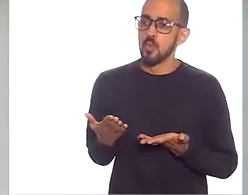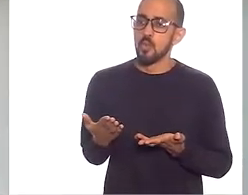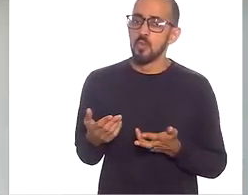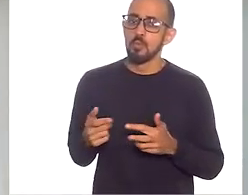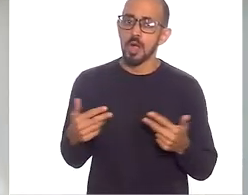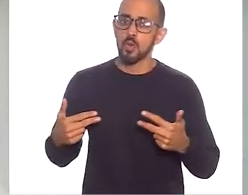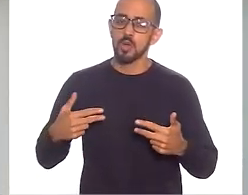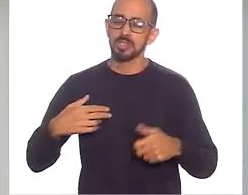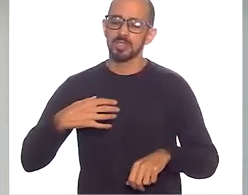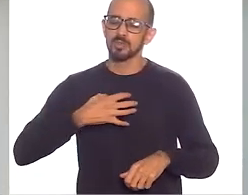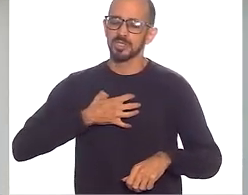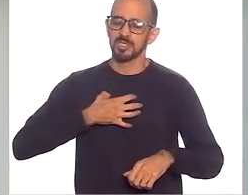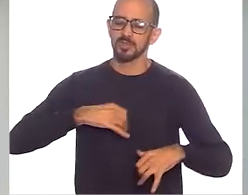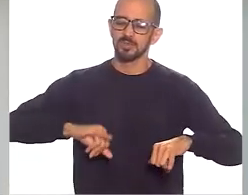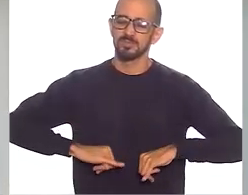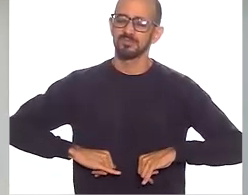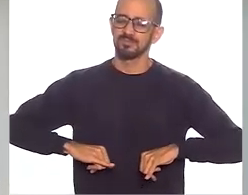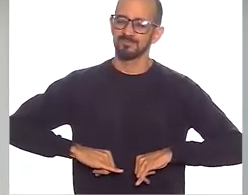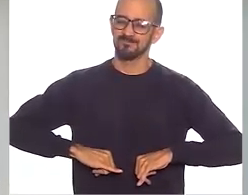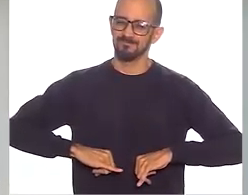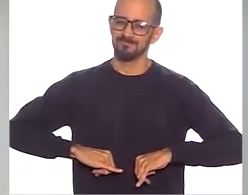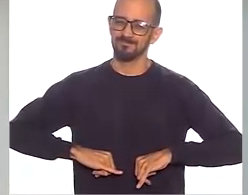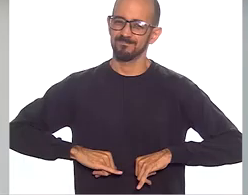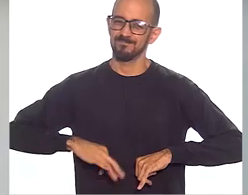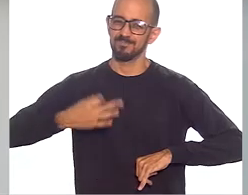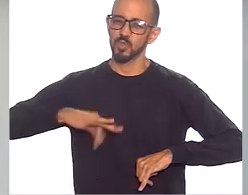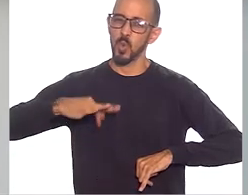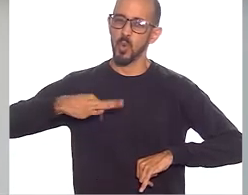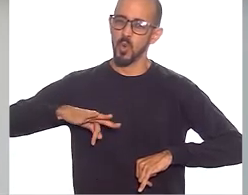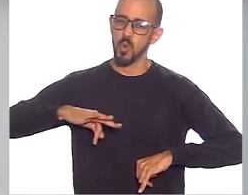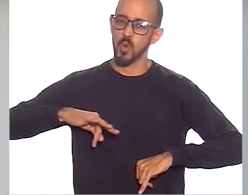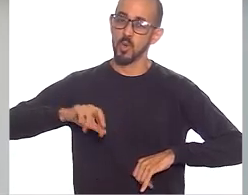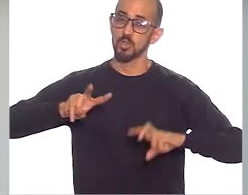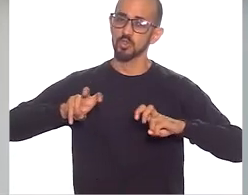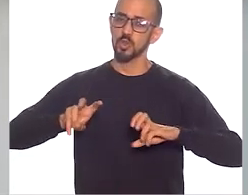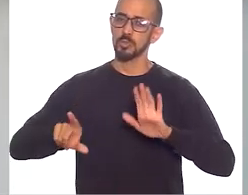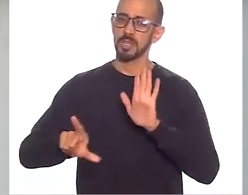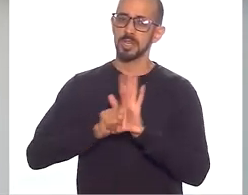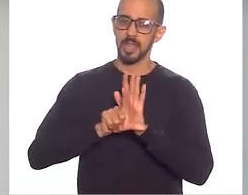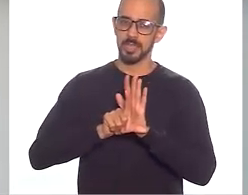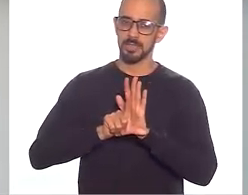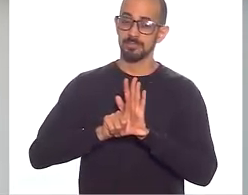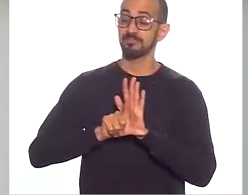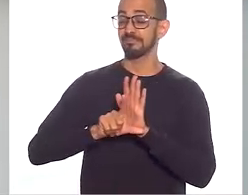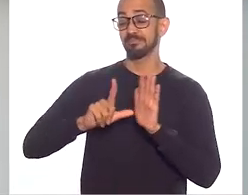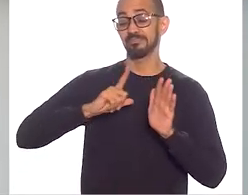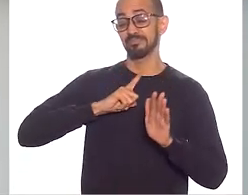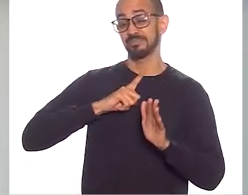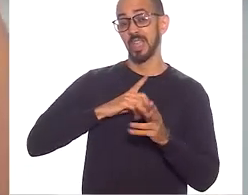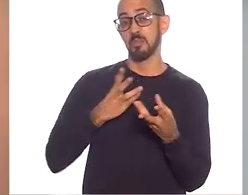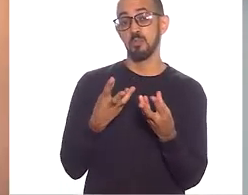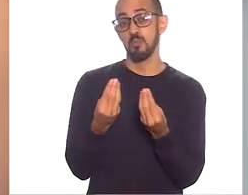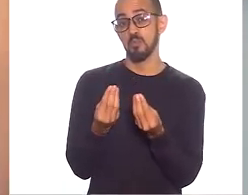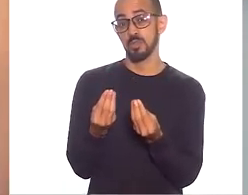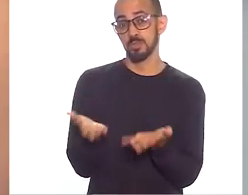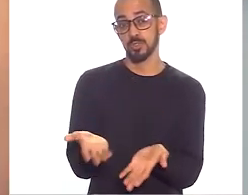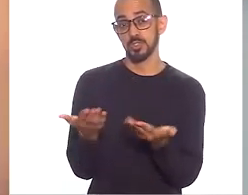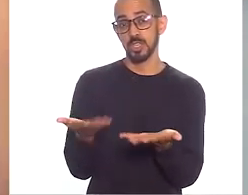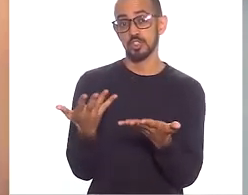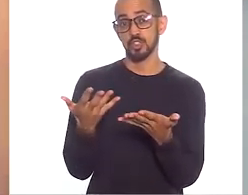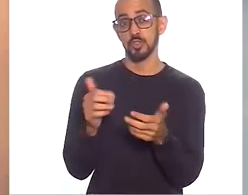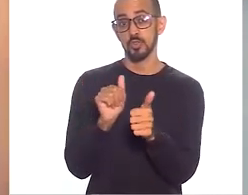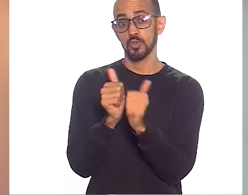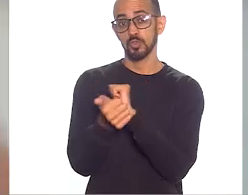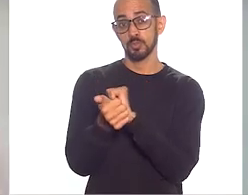Então, uma coisa que me dói muito falando sobre lei, tá? O Brasil tem muitas leis de incentivo para a cultura e